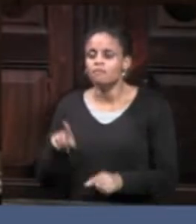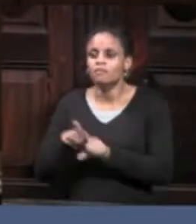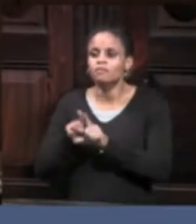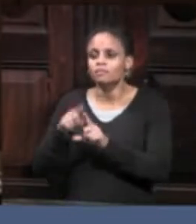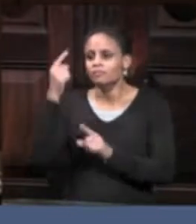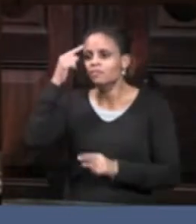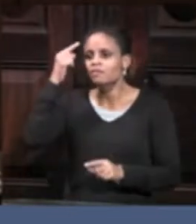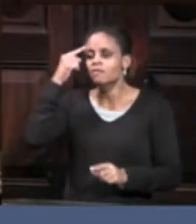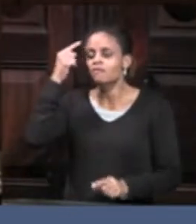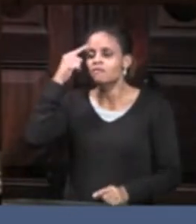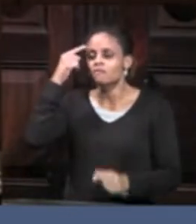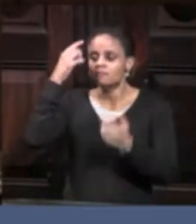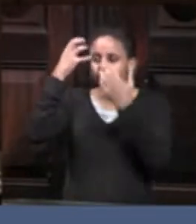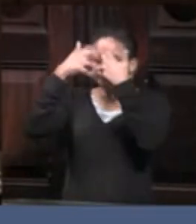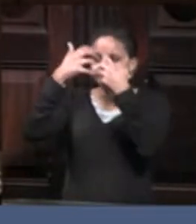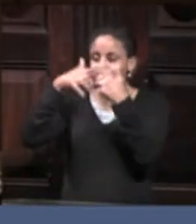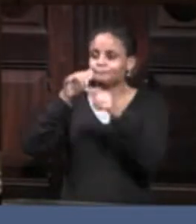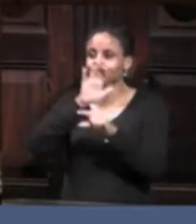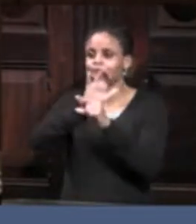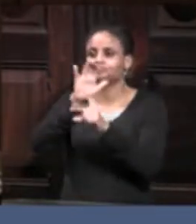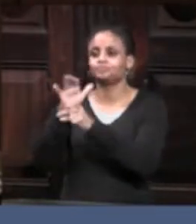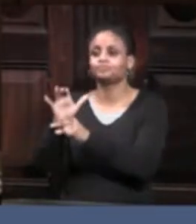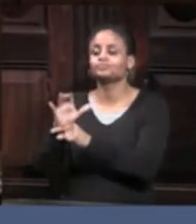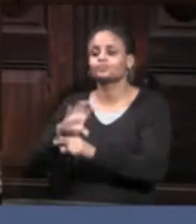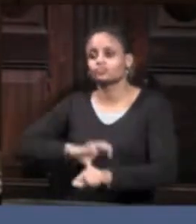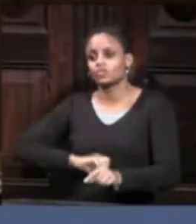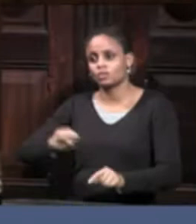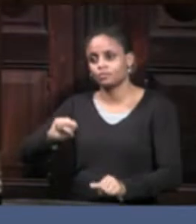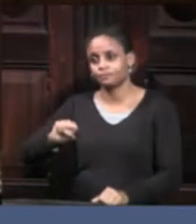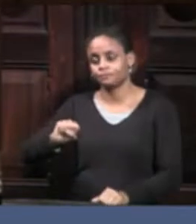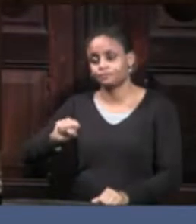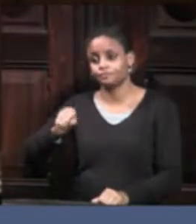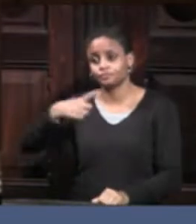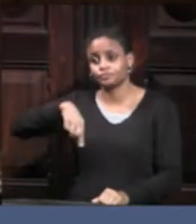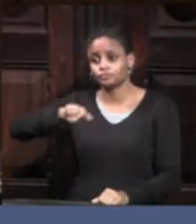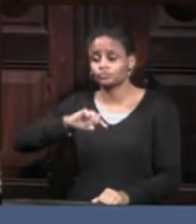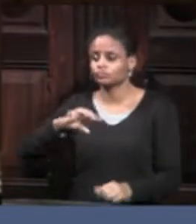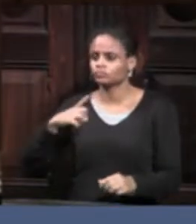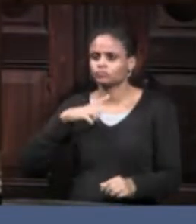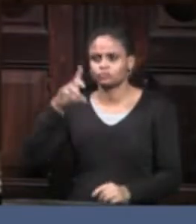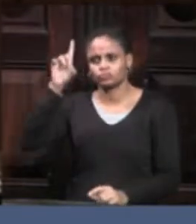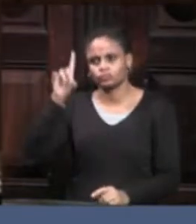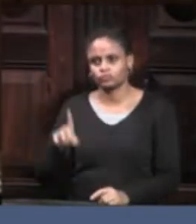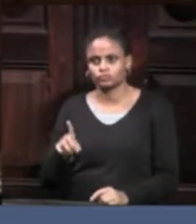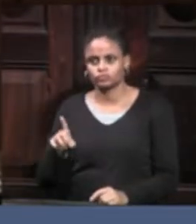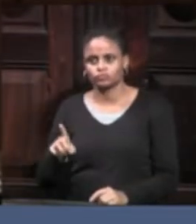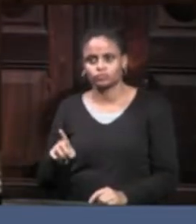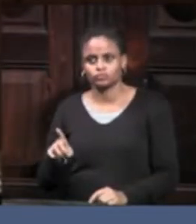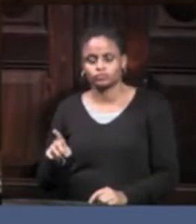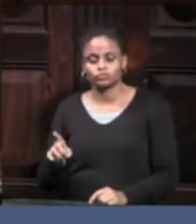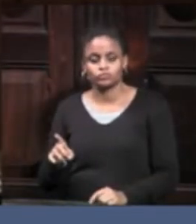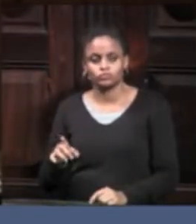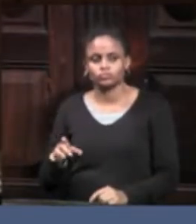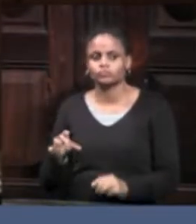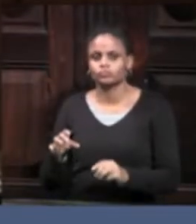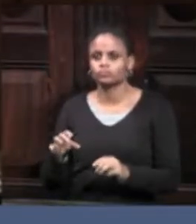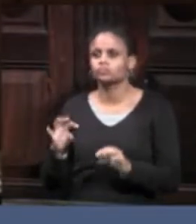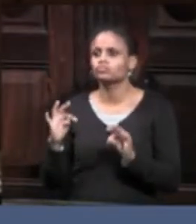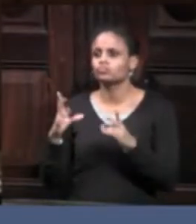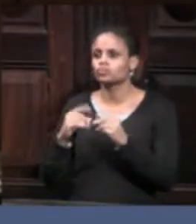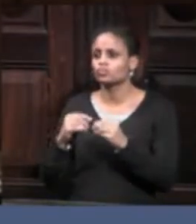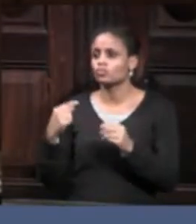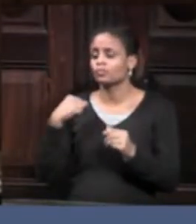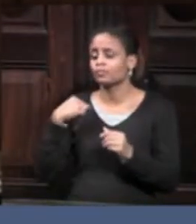ideologia, defender o aborto. Todos temos o direito. Eu pertenço a um partido que é contrário